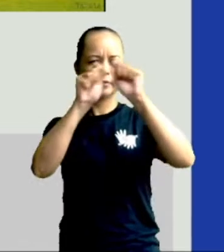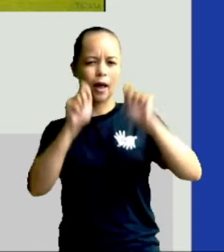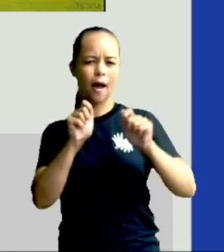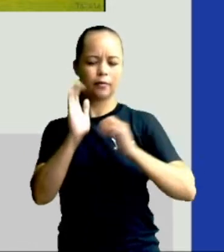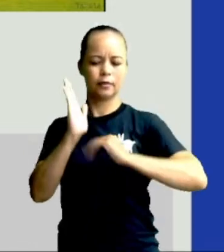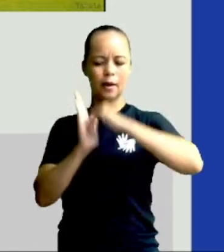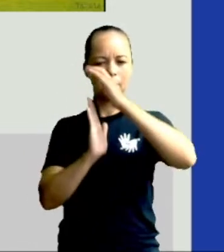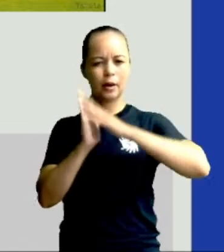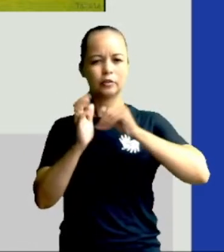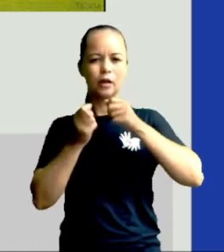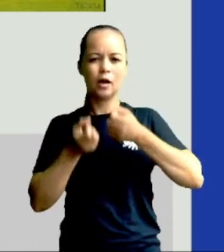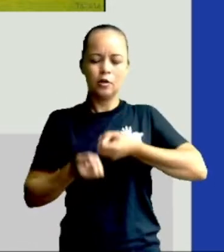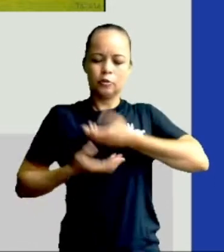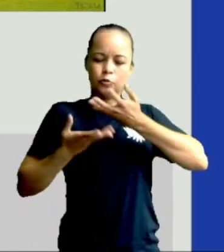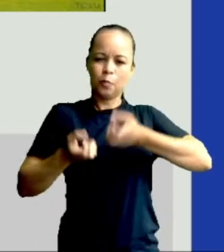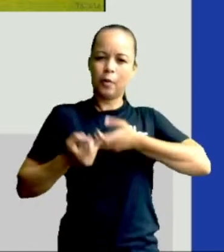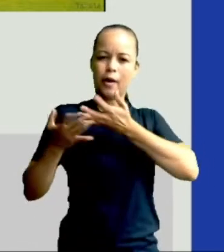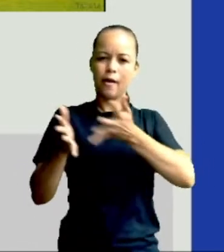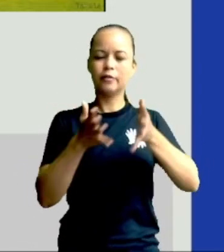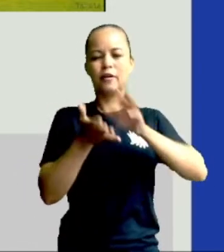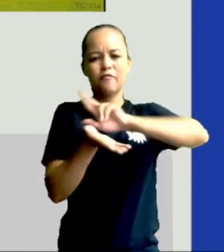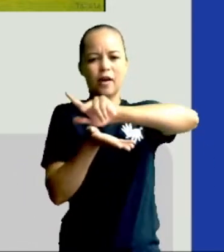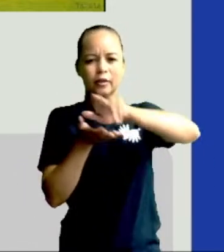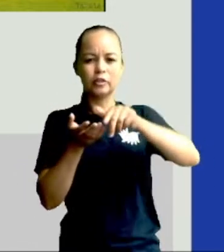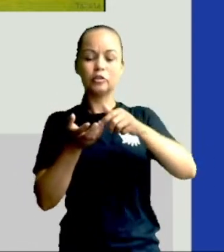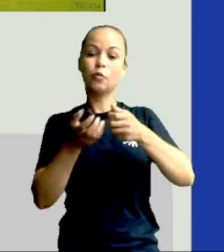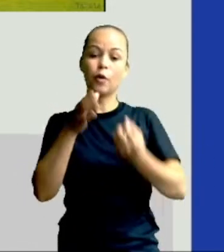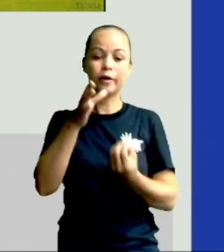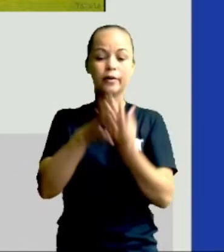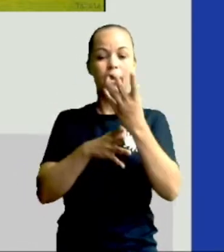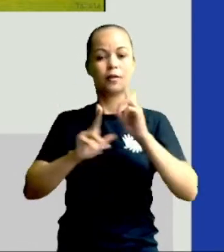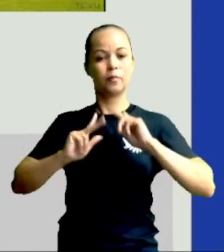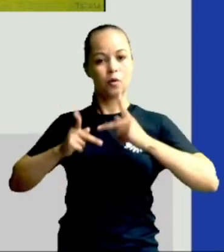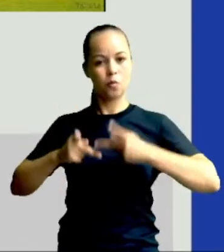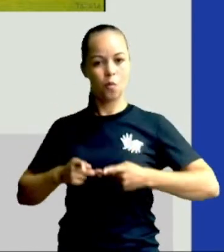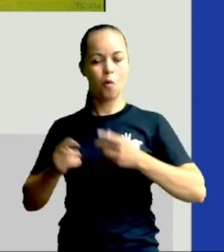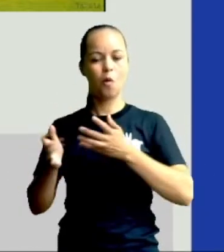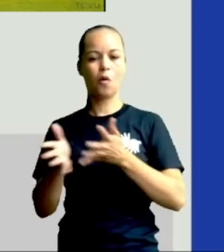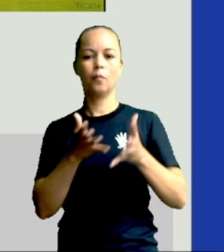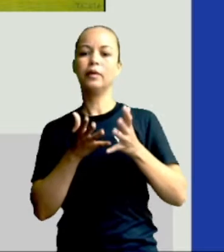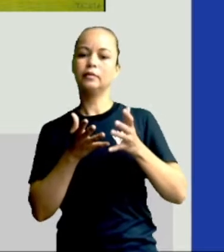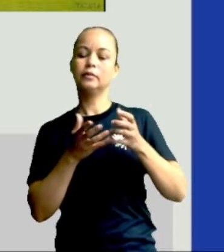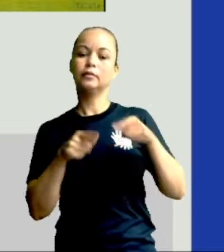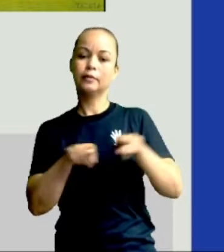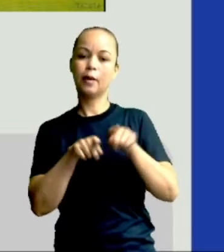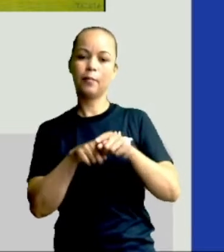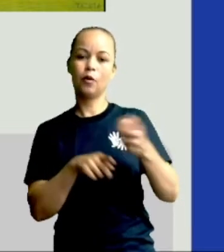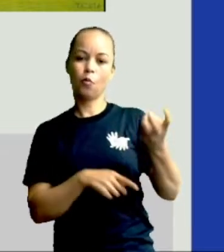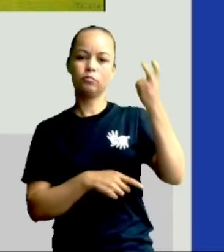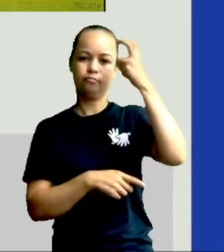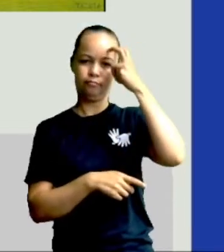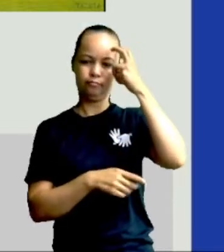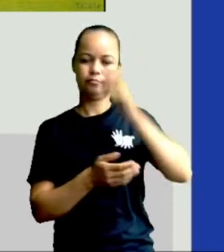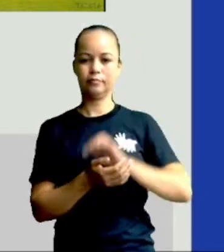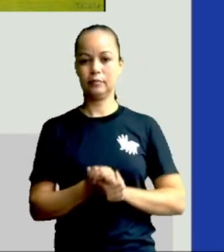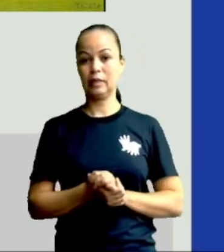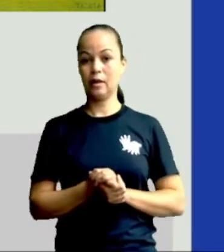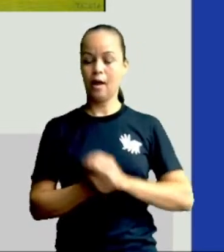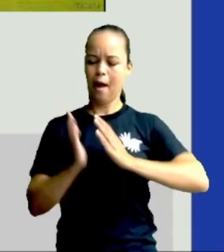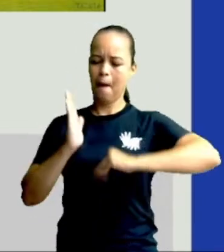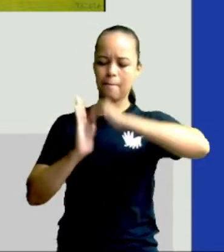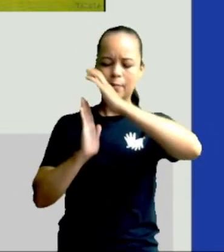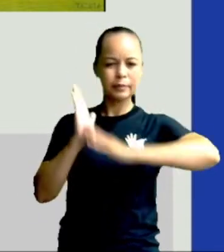diversas vezes paisagens naturais ou construídas pelo homem, assim como culturais. A pintura, que é uma